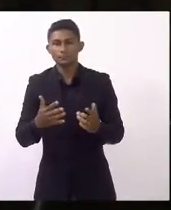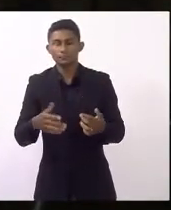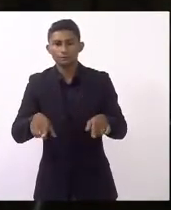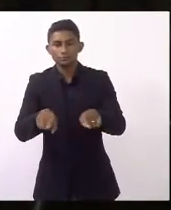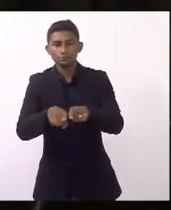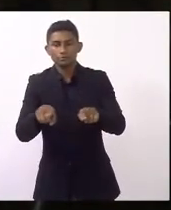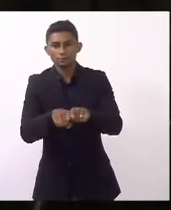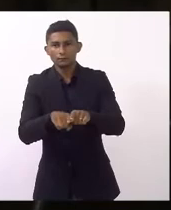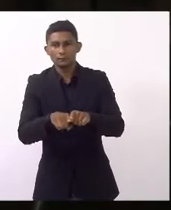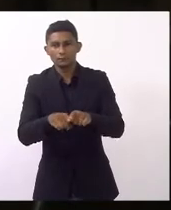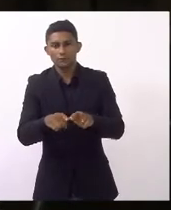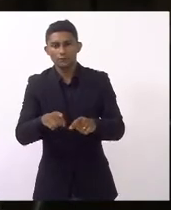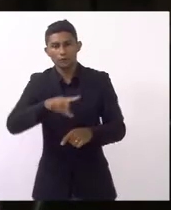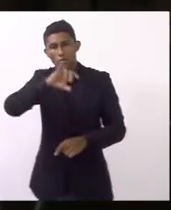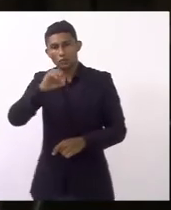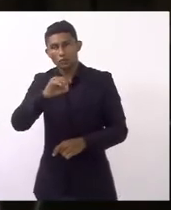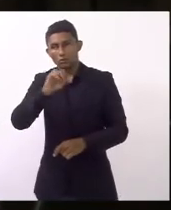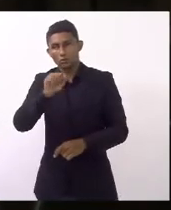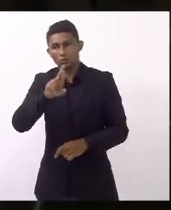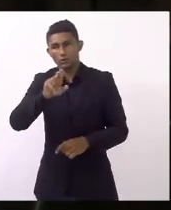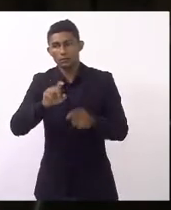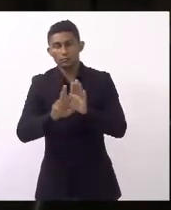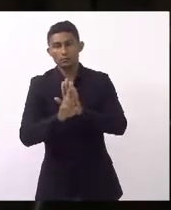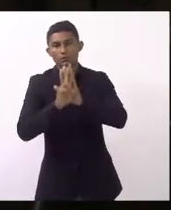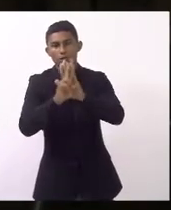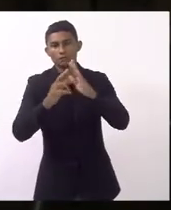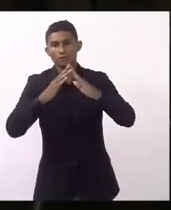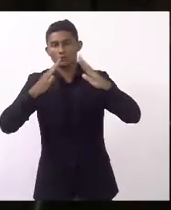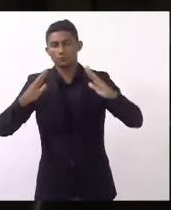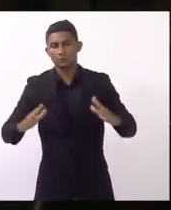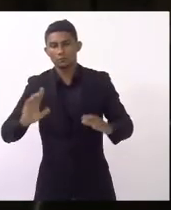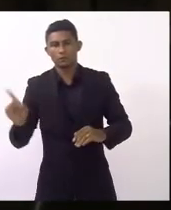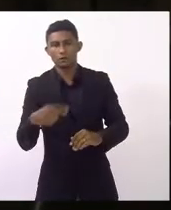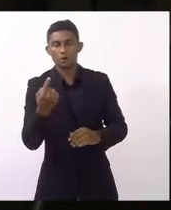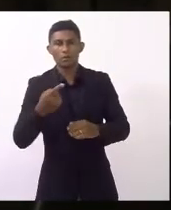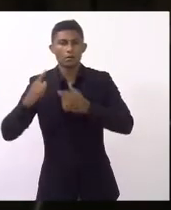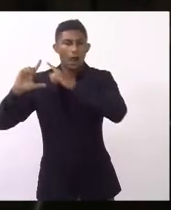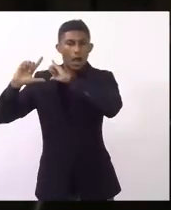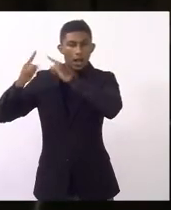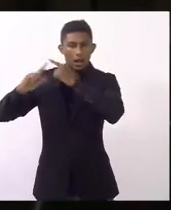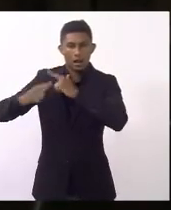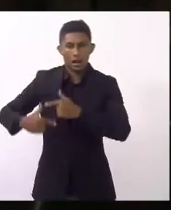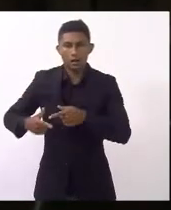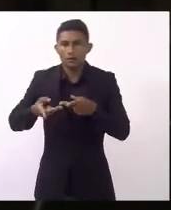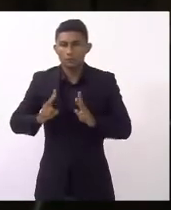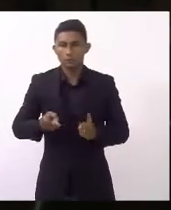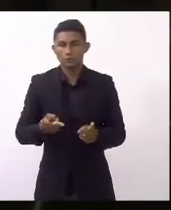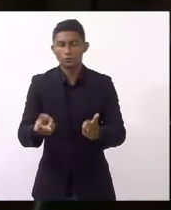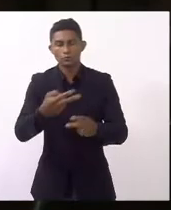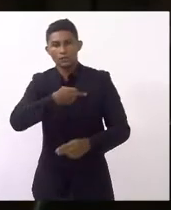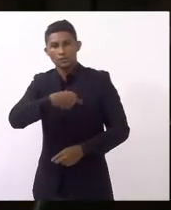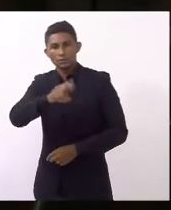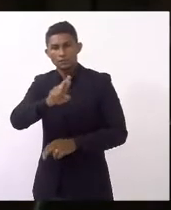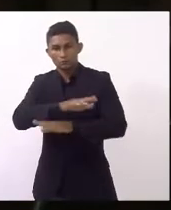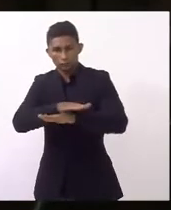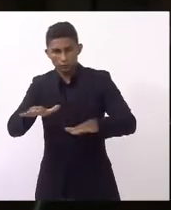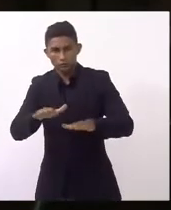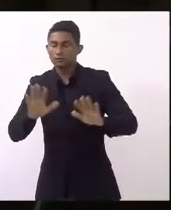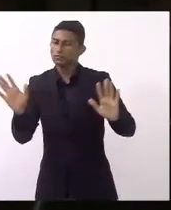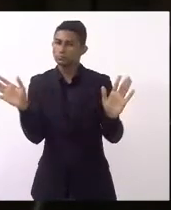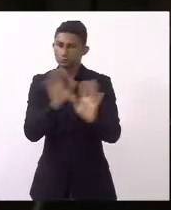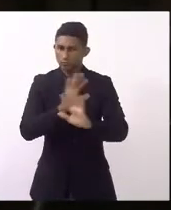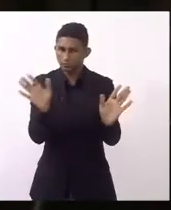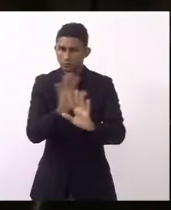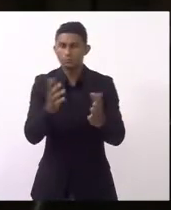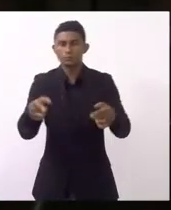do Ilê omiojuarô é que tem esse legado está dando continuidade às questões não somente religiosas que ela